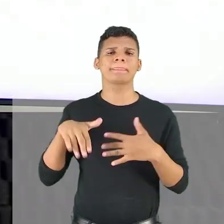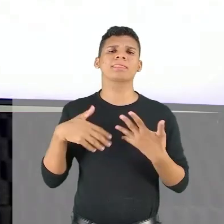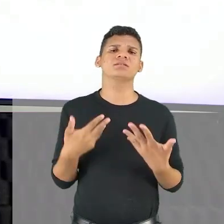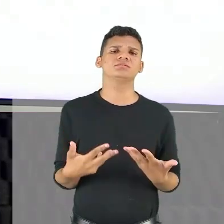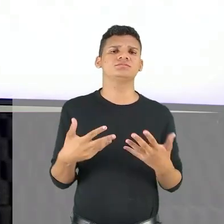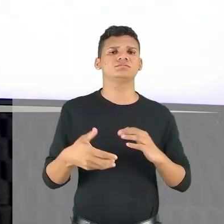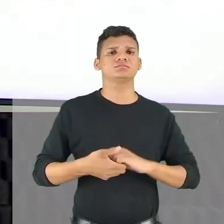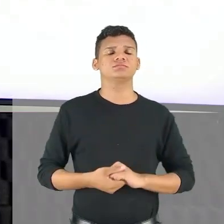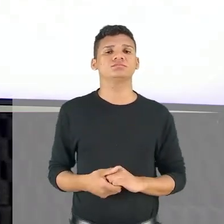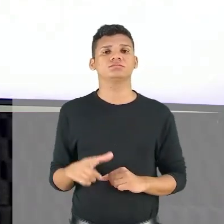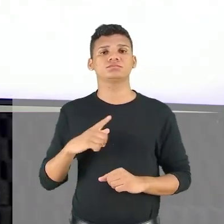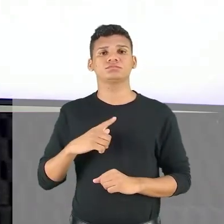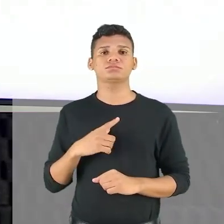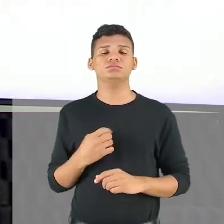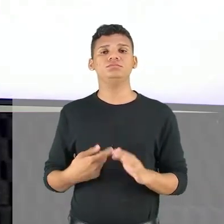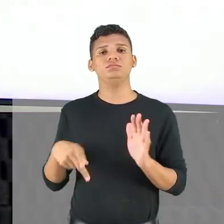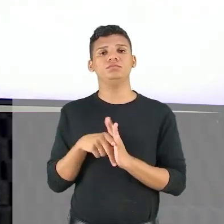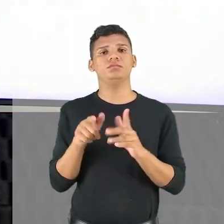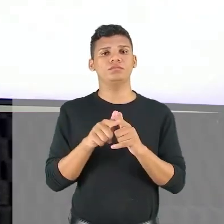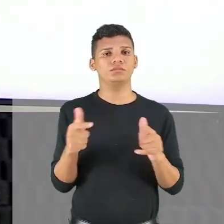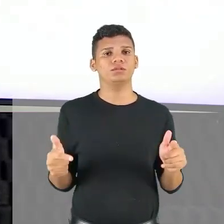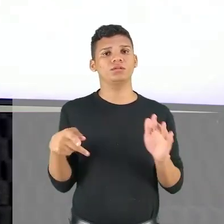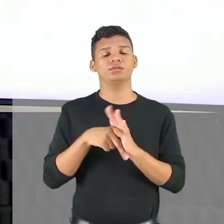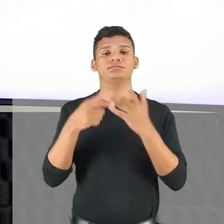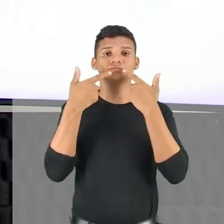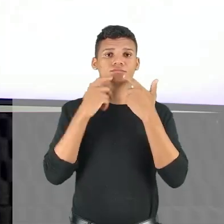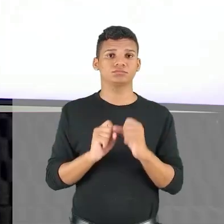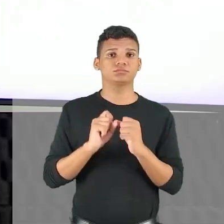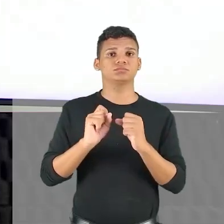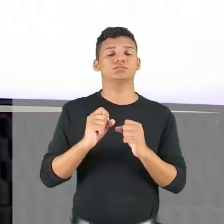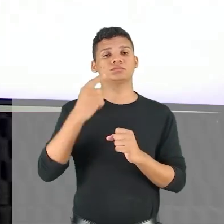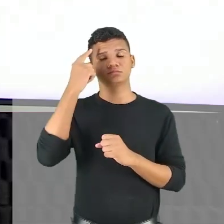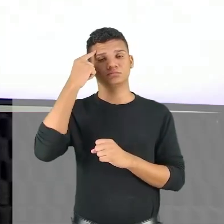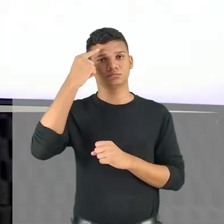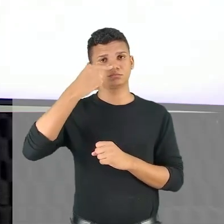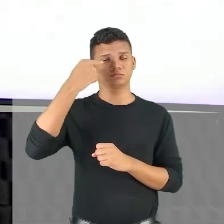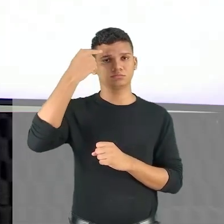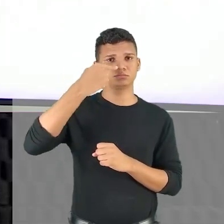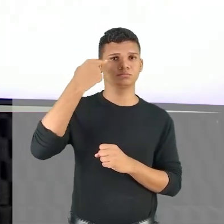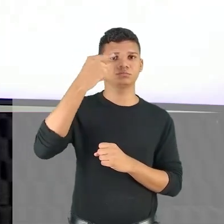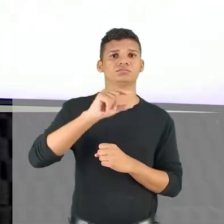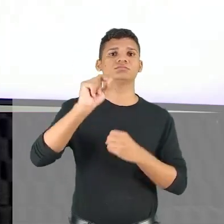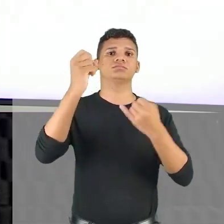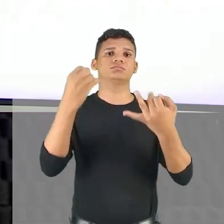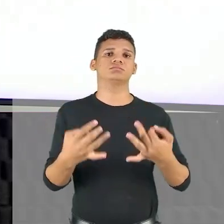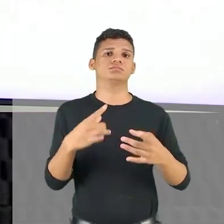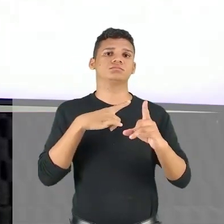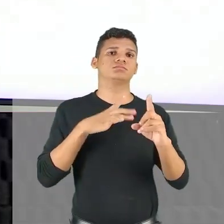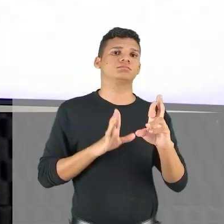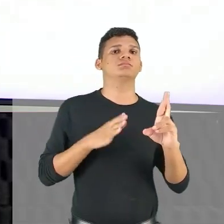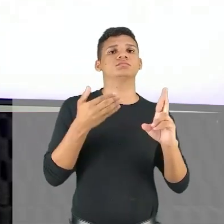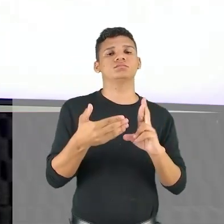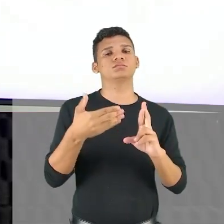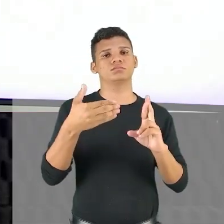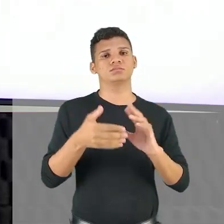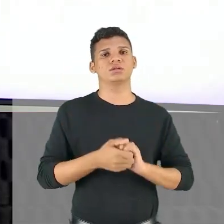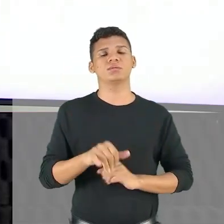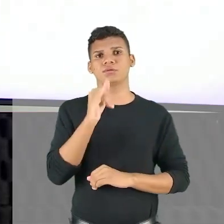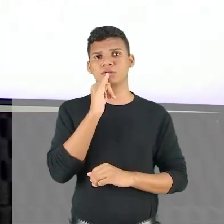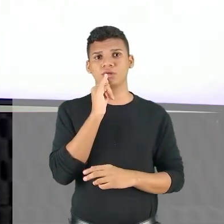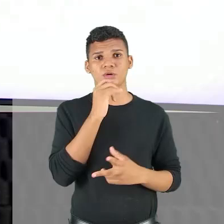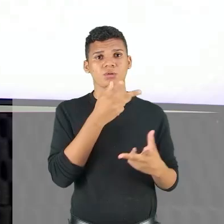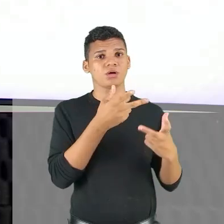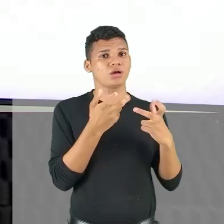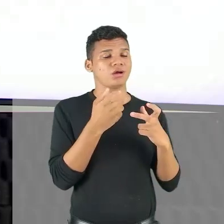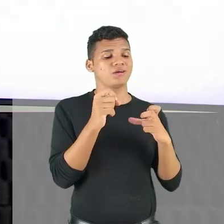Existe um conteúdo gramatical na língua espanhola que se refere a verbos de cambio. Olha só o